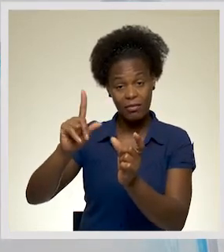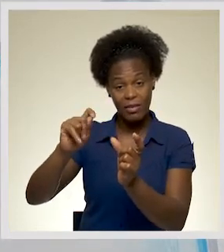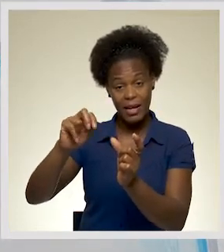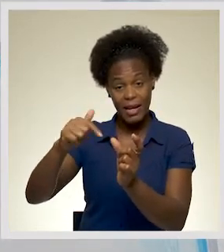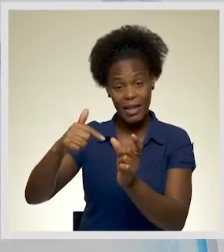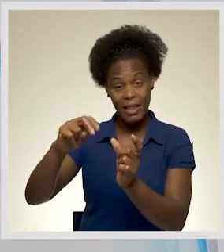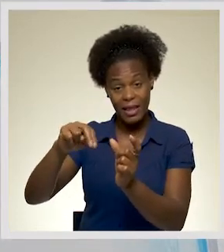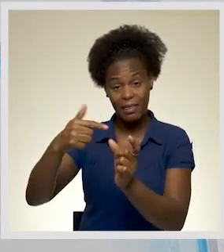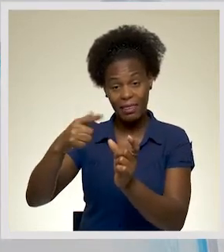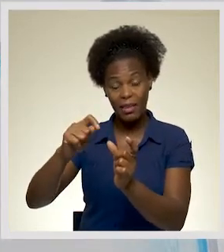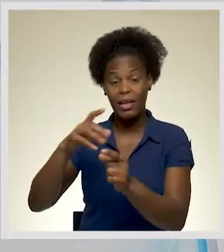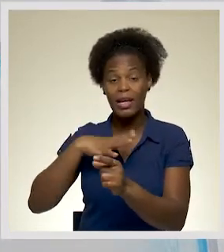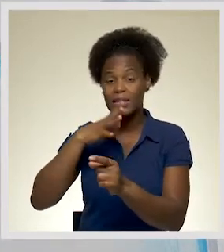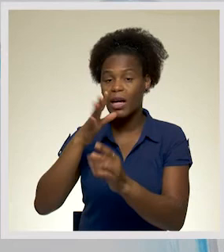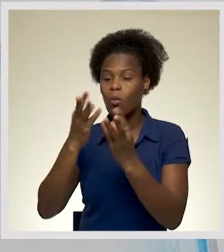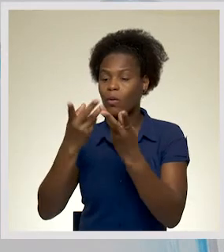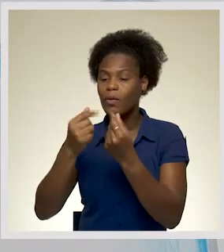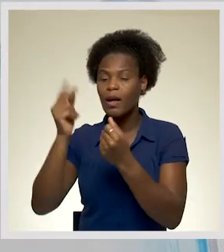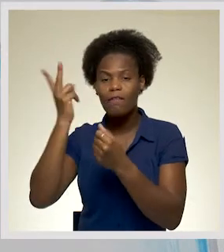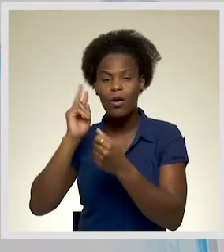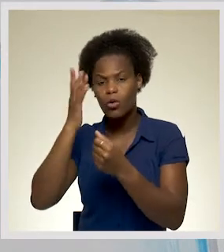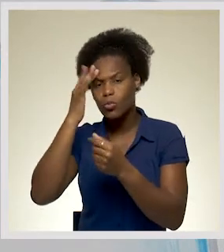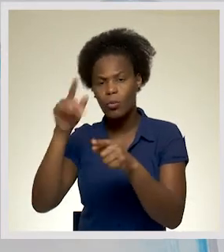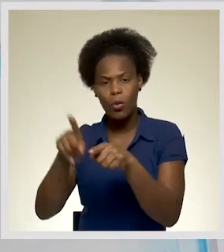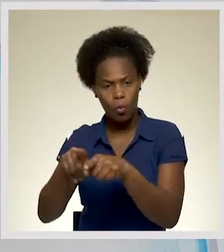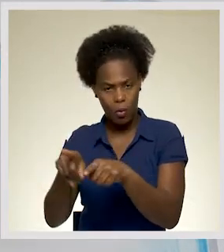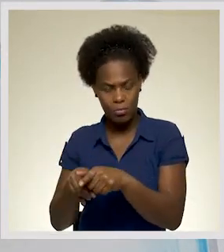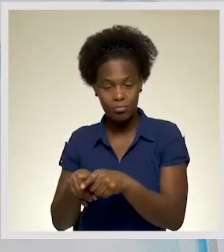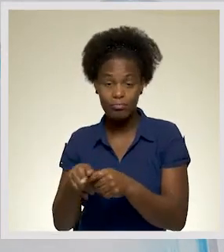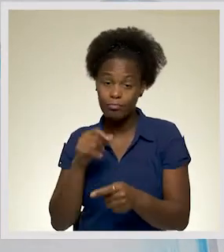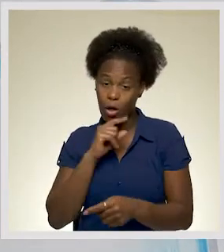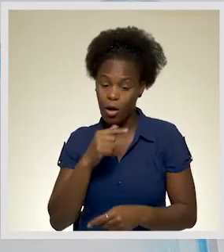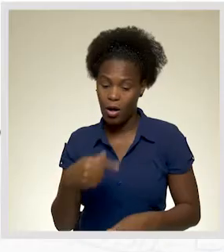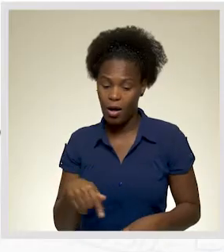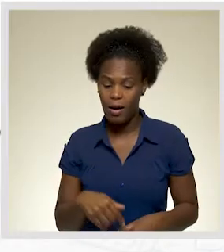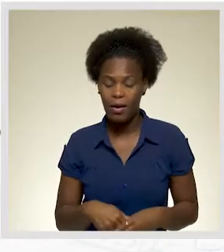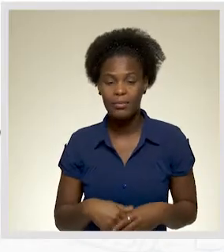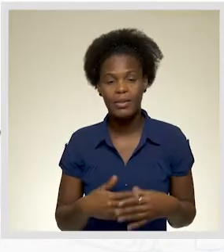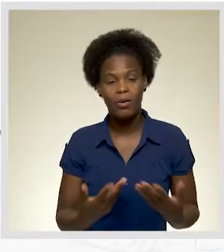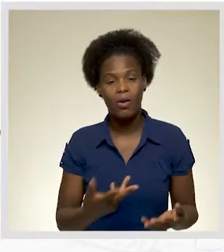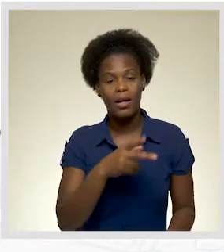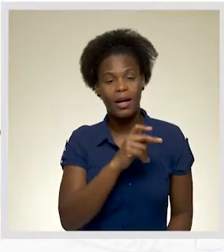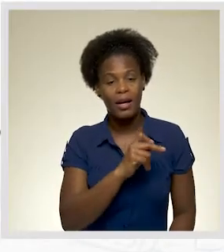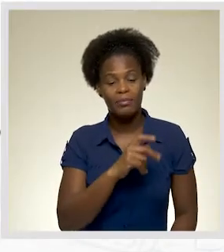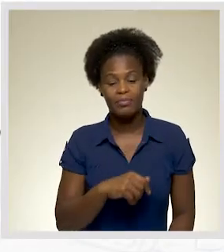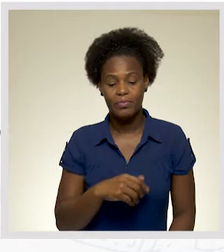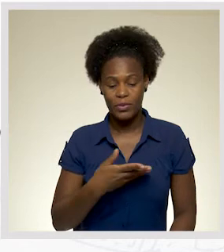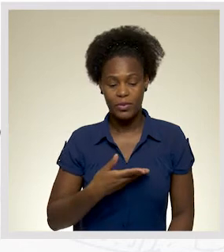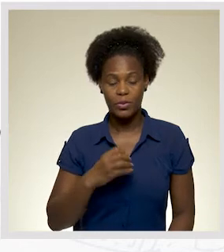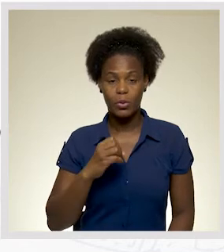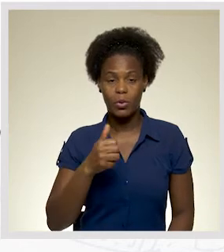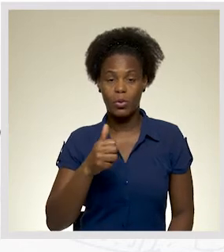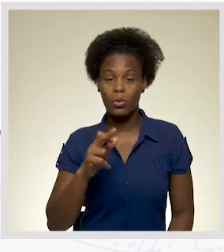mesma quantidade, o mesmo valor. Ok? A linha A, o dobro de 4,